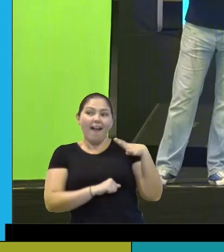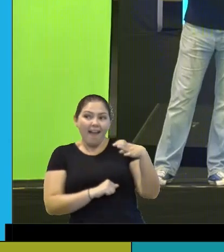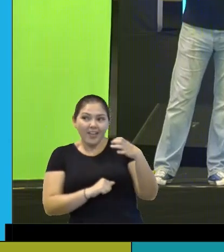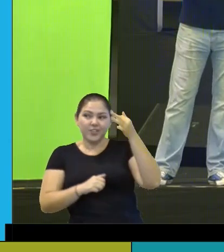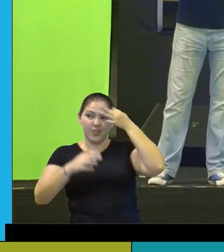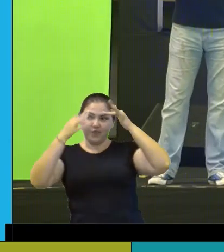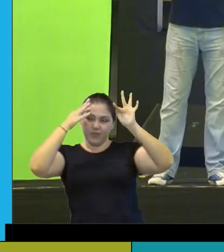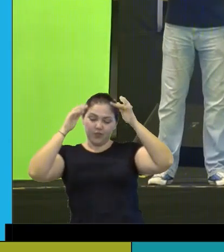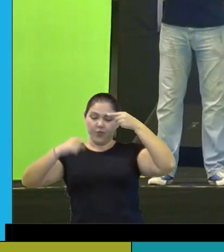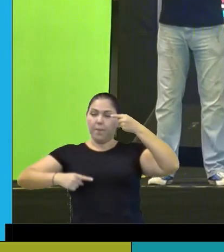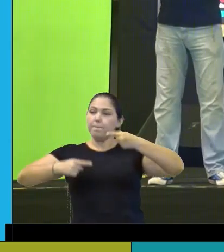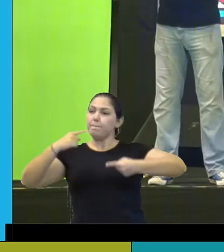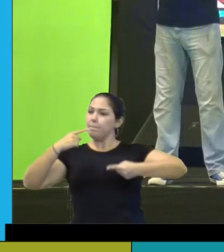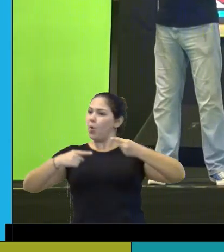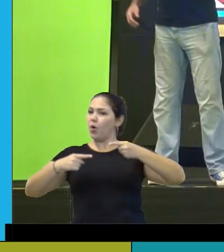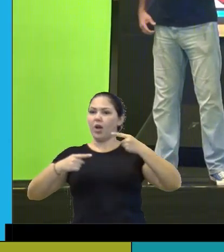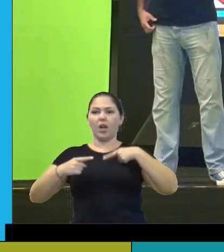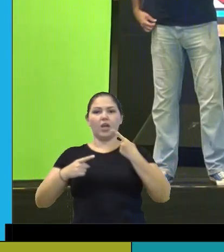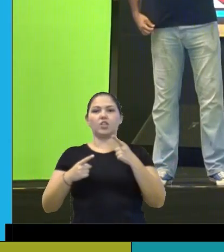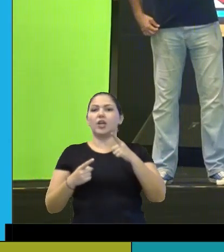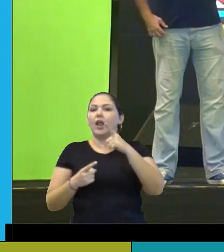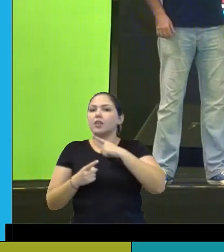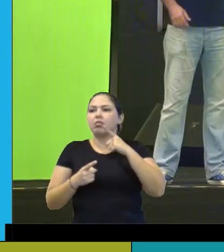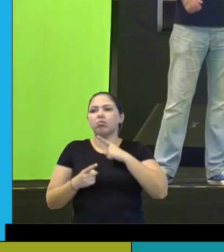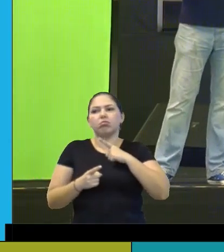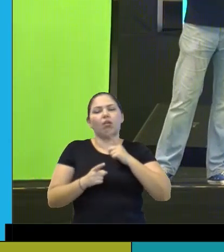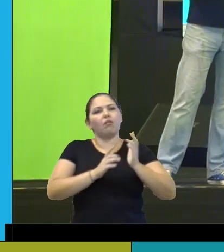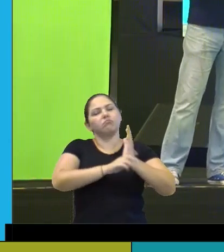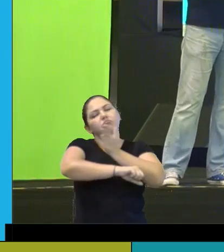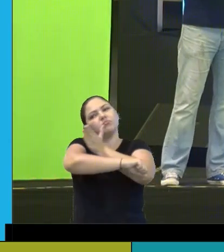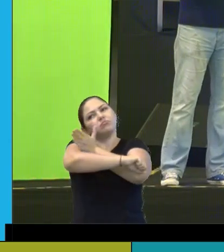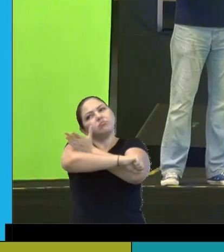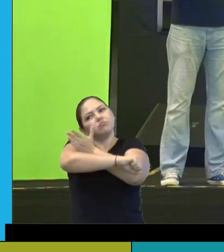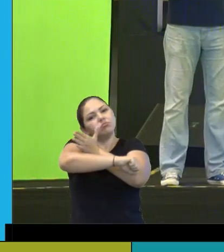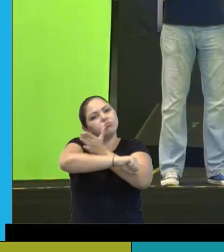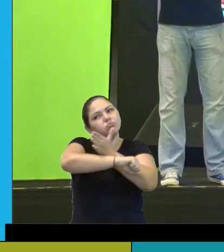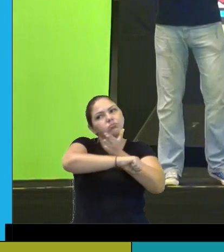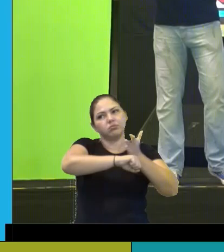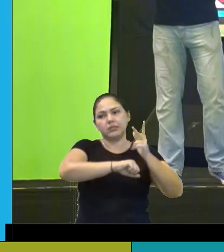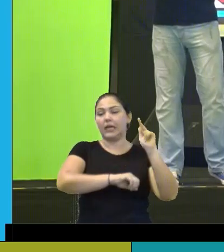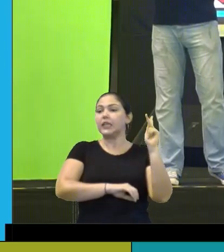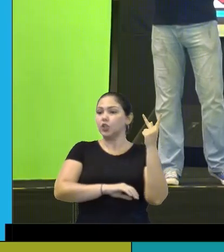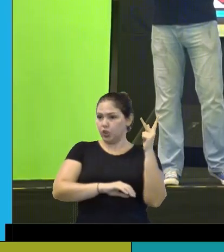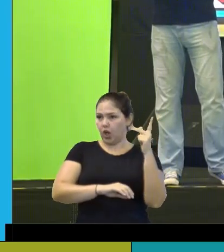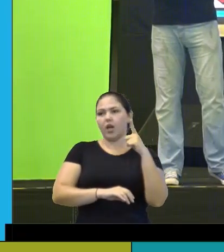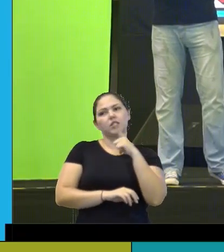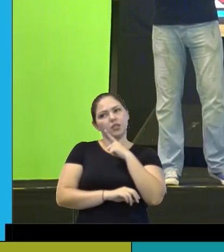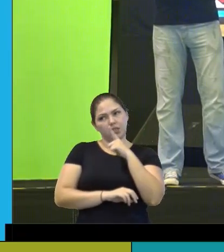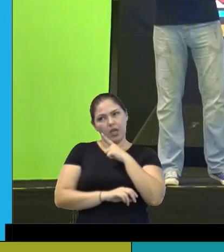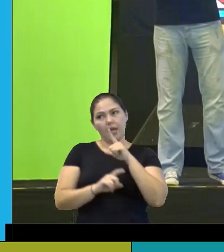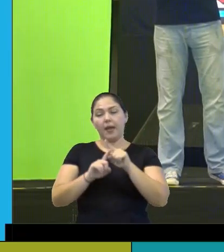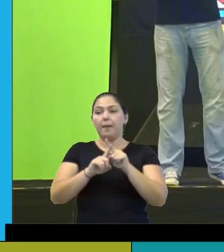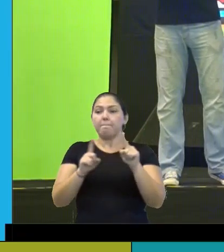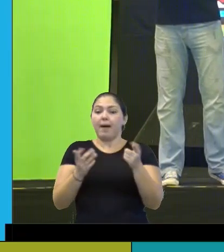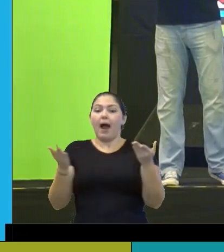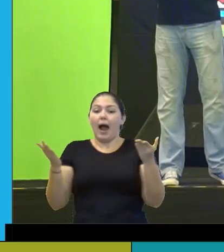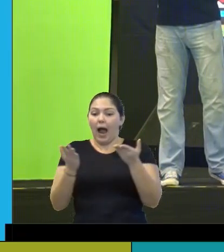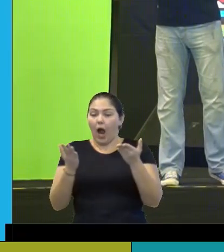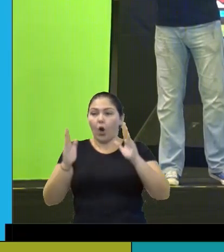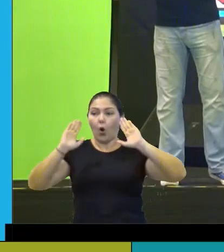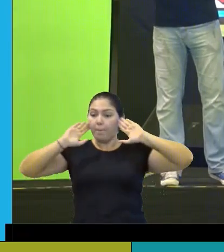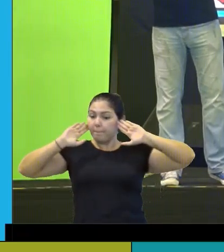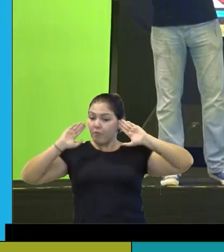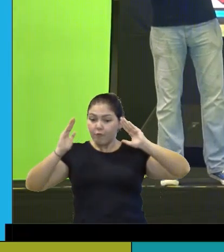estejam presentes em toda a história da filosofia, eu gostaria de me dedicar em especial a tratar a respeito do